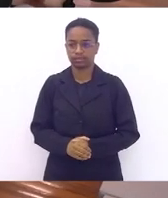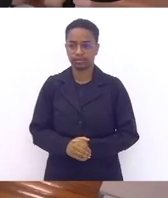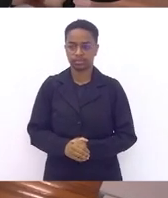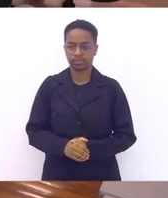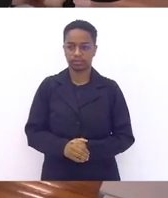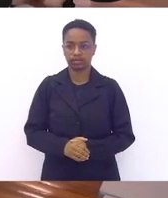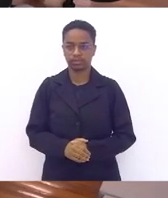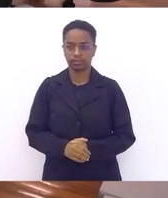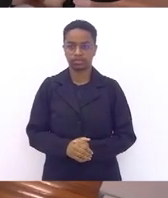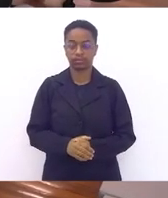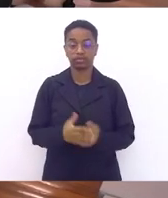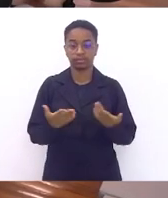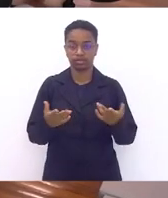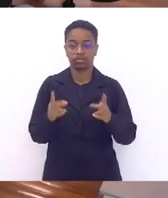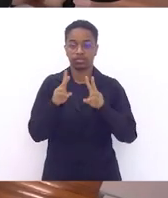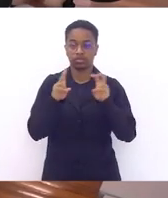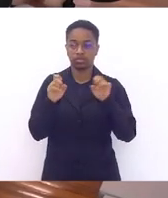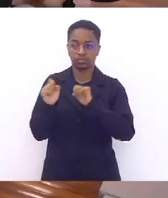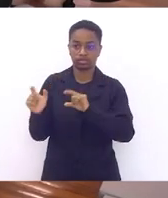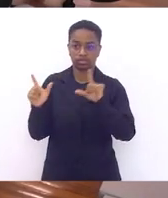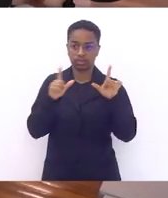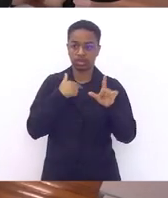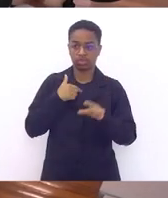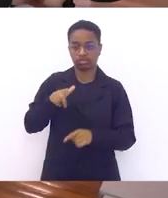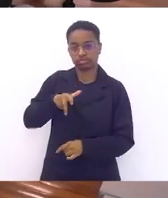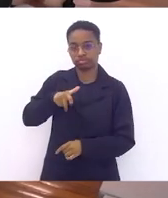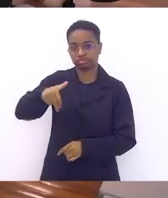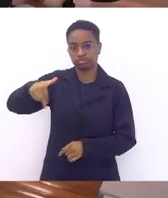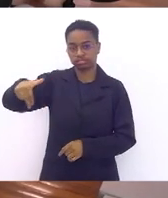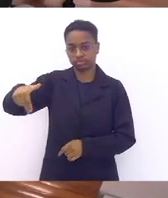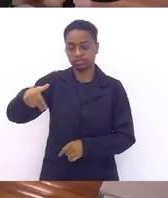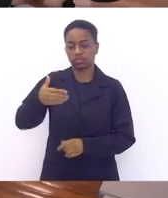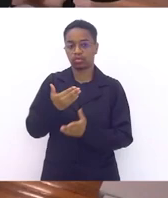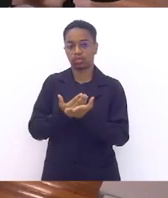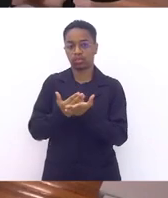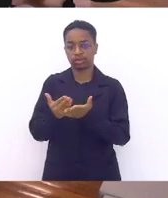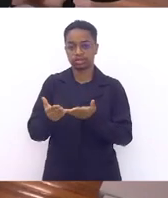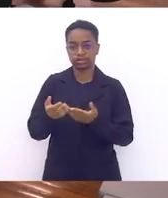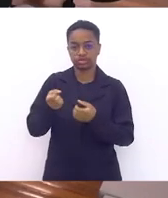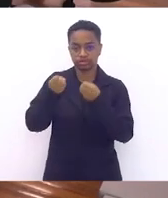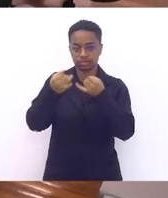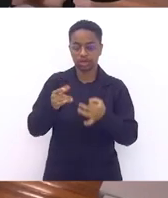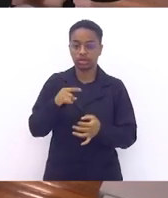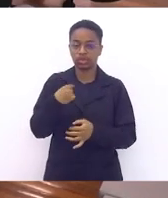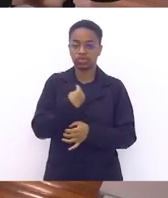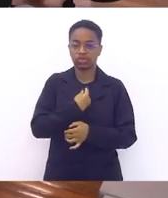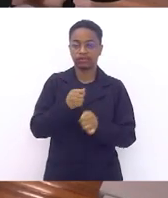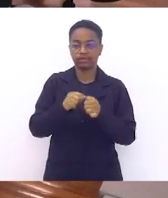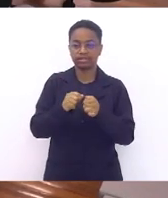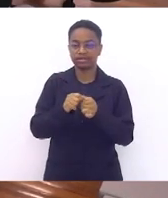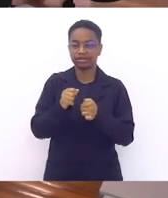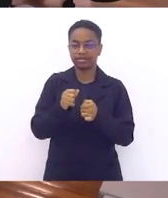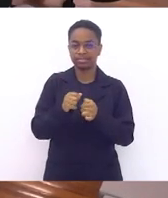à apresentação, eu vou então me dirigir para lá, começar a fazer a apresentação. Como eu falei, nós vamos fazer tipo um jogral. Né?